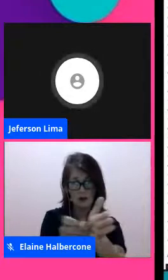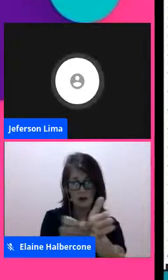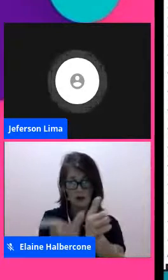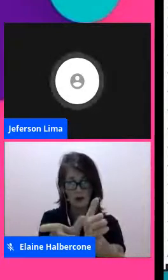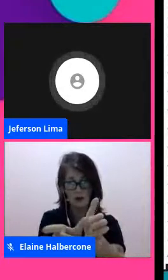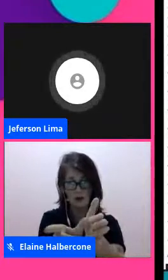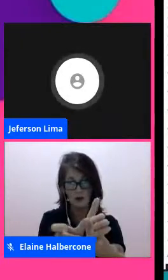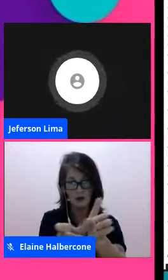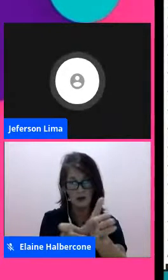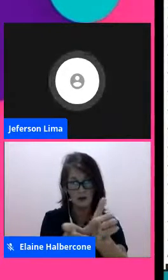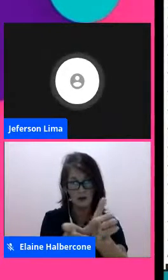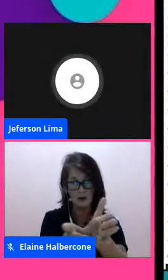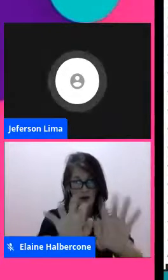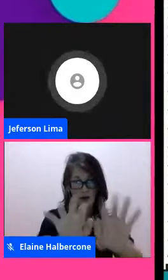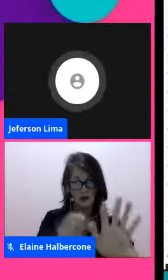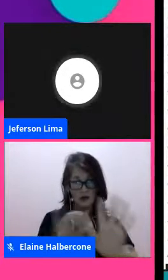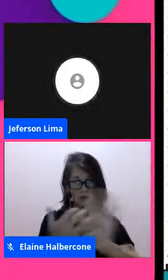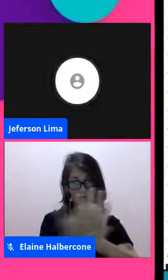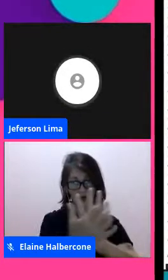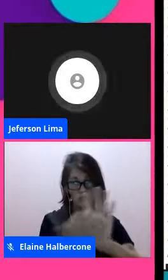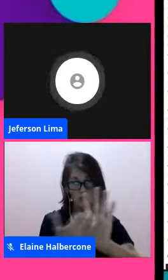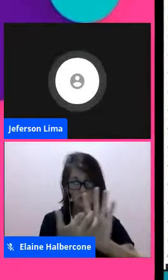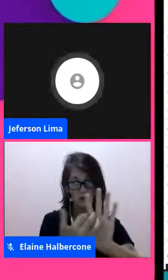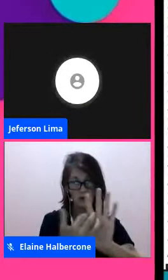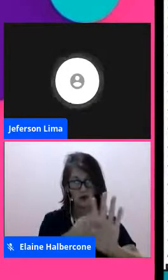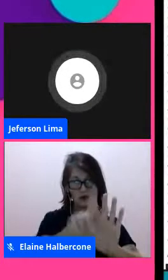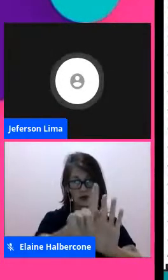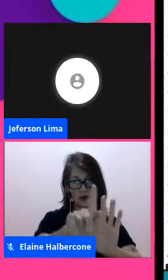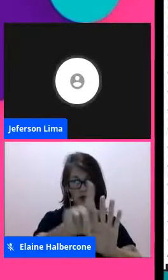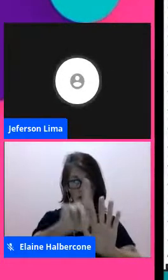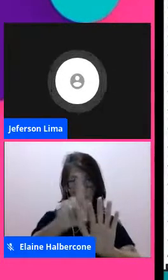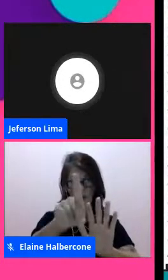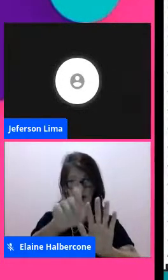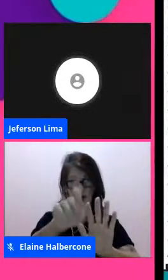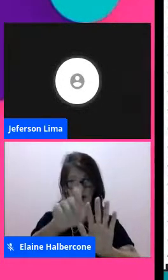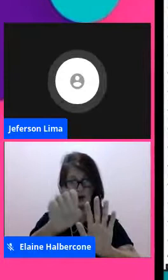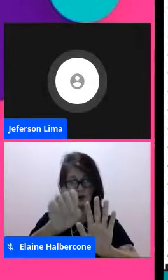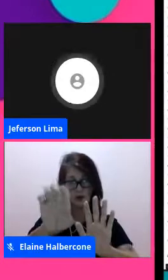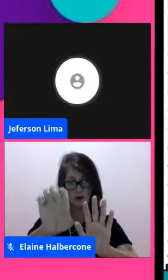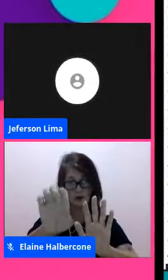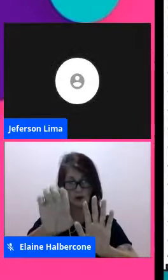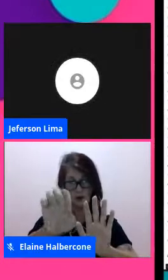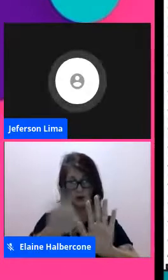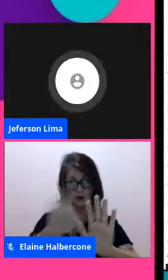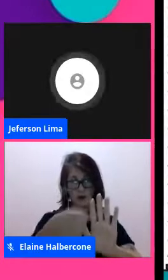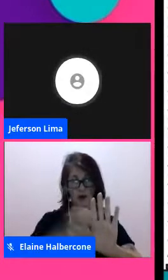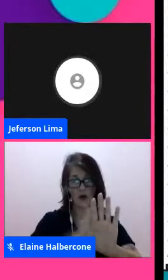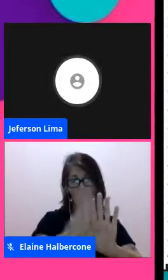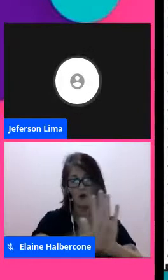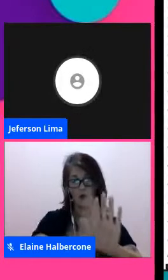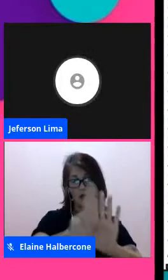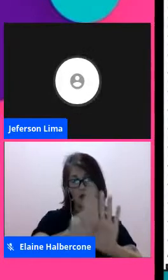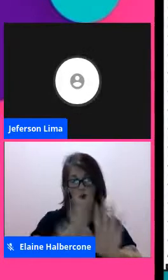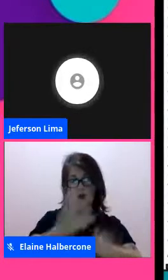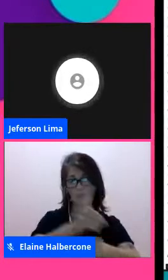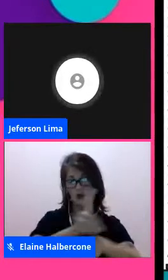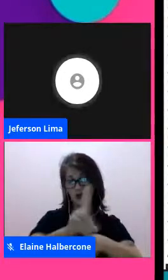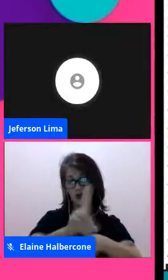aquelas portas digitais que eu falei anteriormente, né? As GPIO, que é basicamente portas digitais de uso geral. E